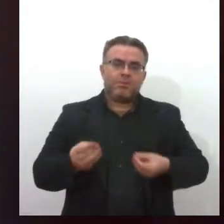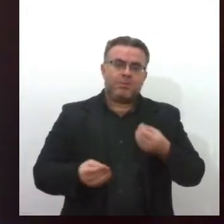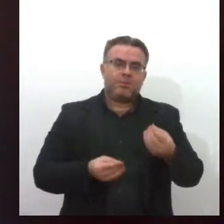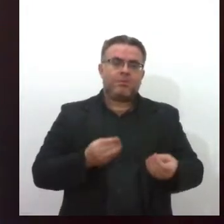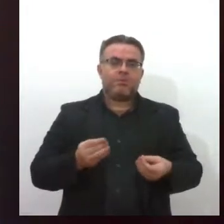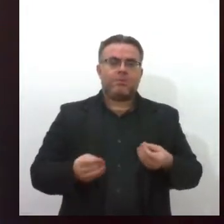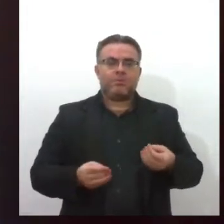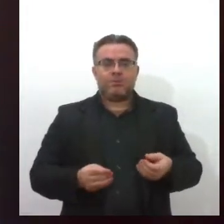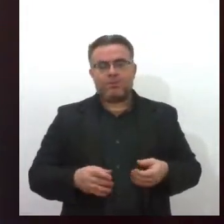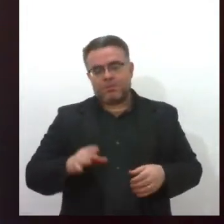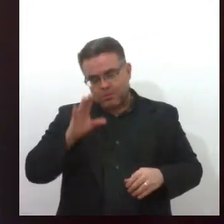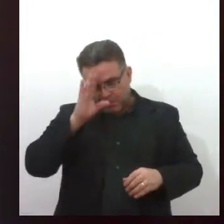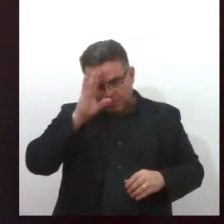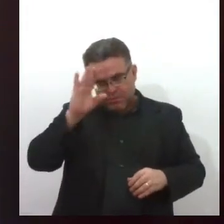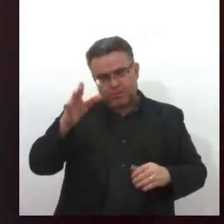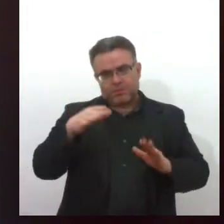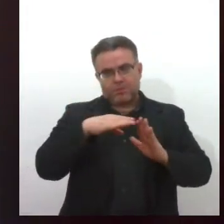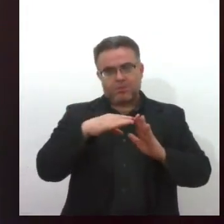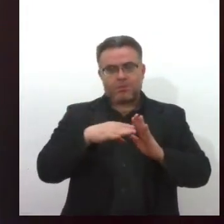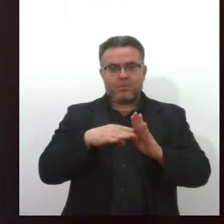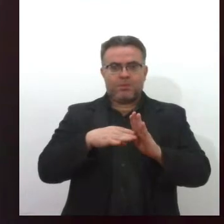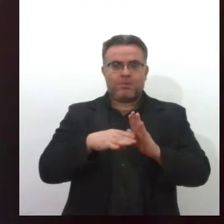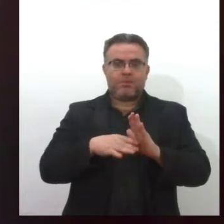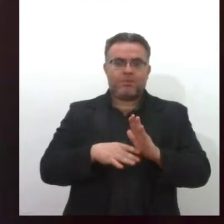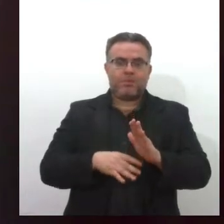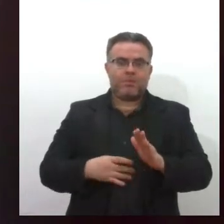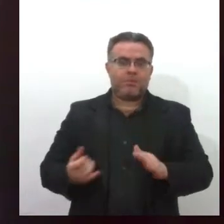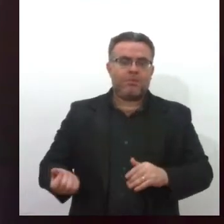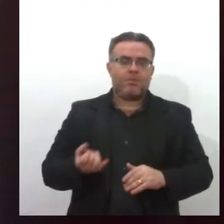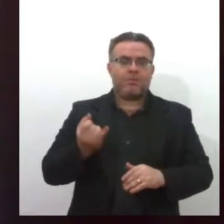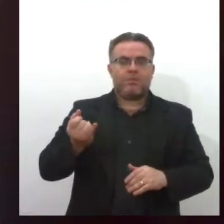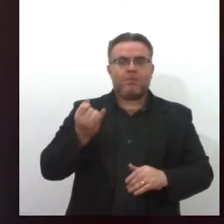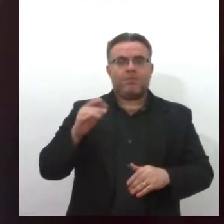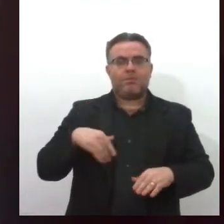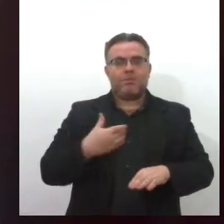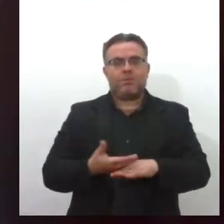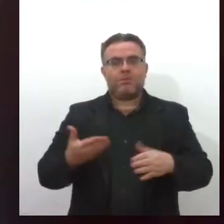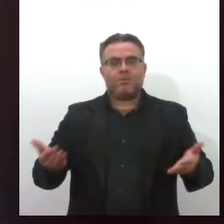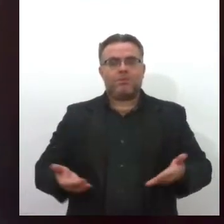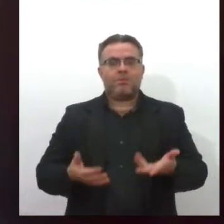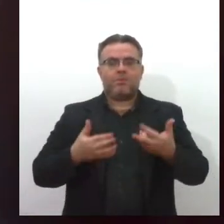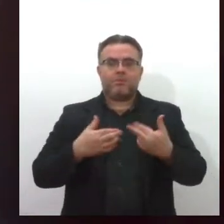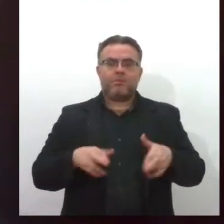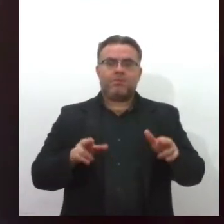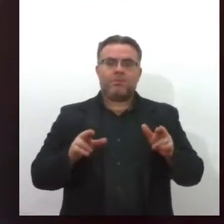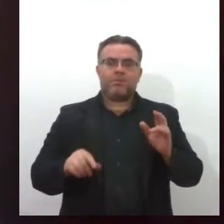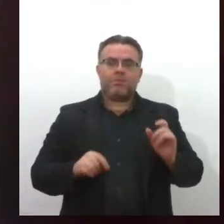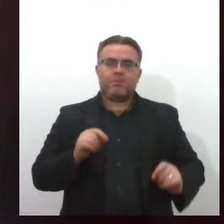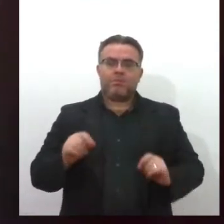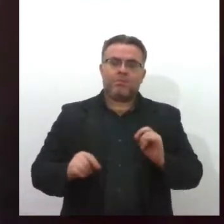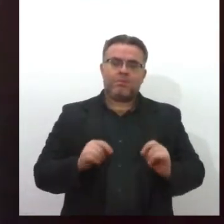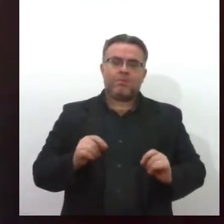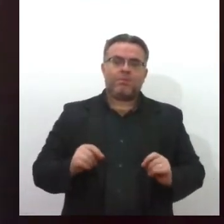maior procedimento, o maior e mais eficaz até então, procedimento de